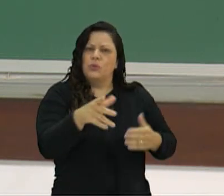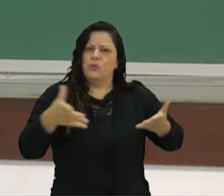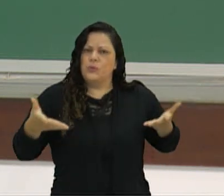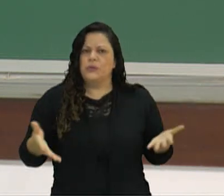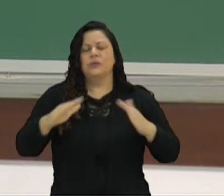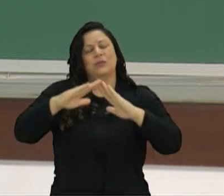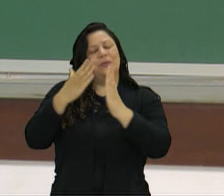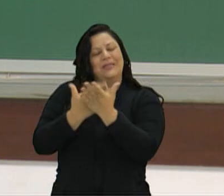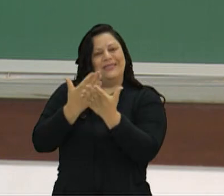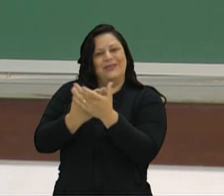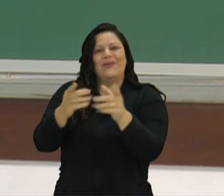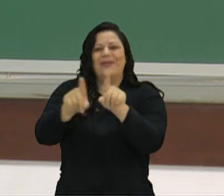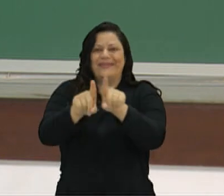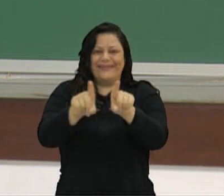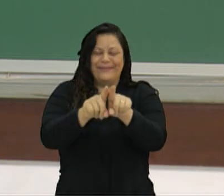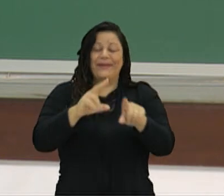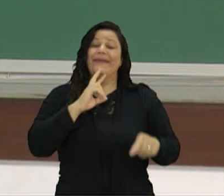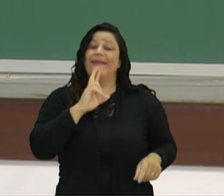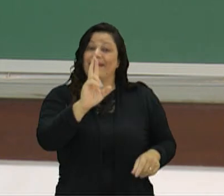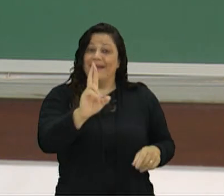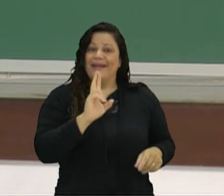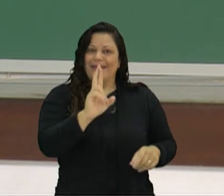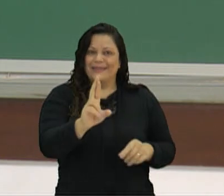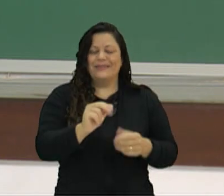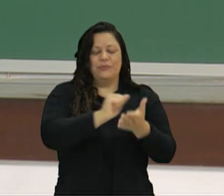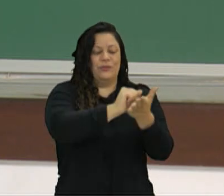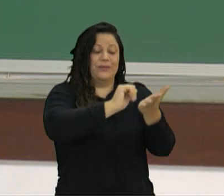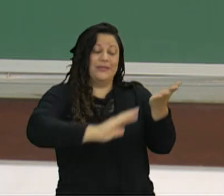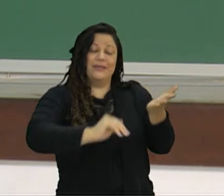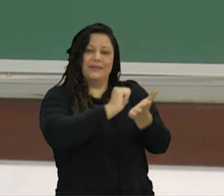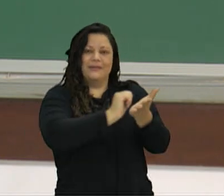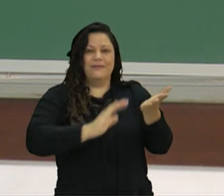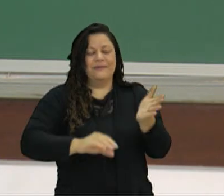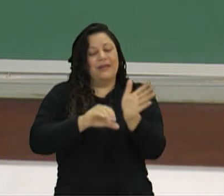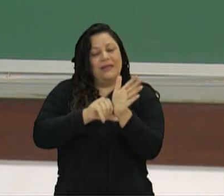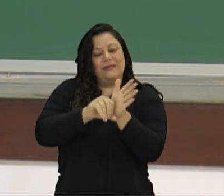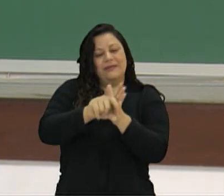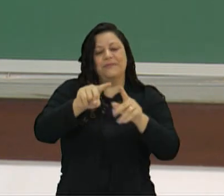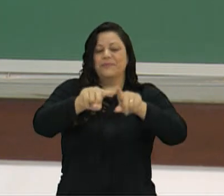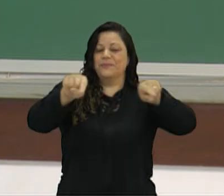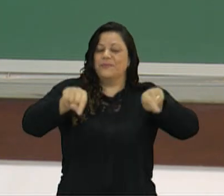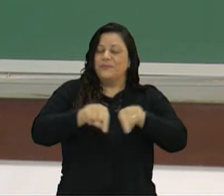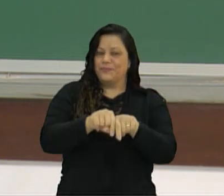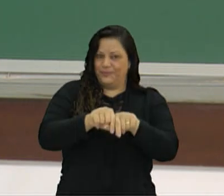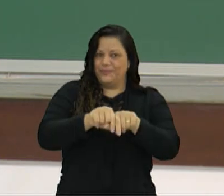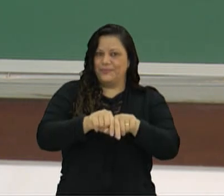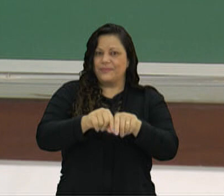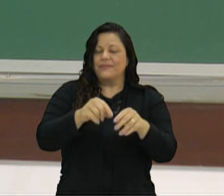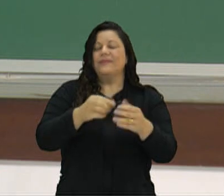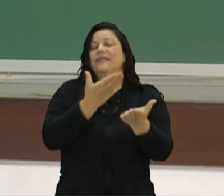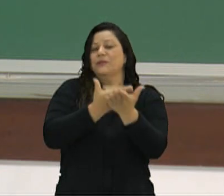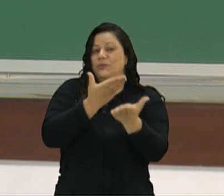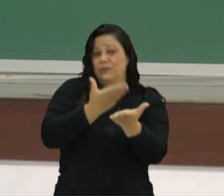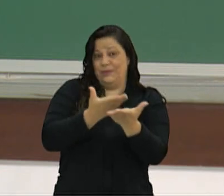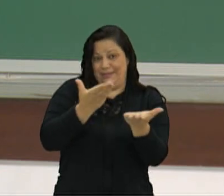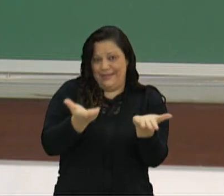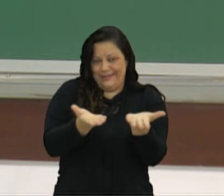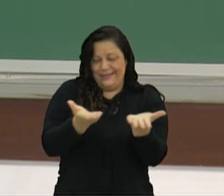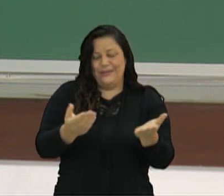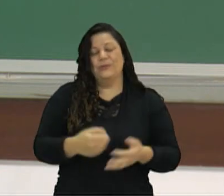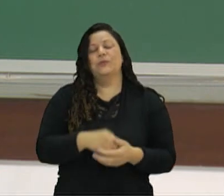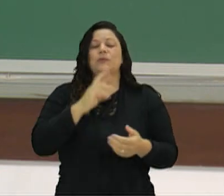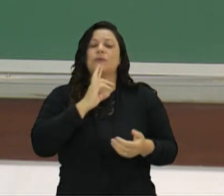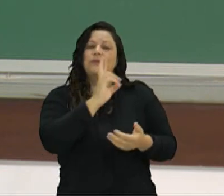também, ok? Responda às atividades do Classroom. Assim que acabar a aula de hoje, já corre lá no